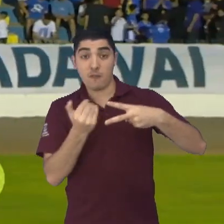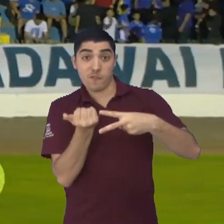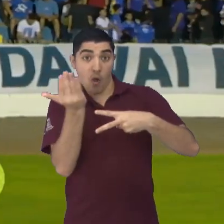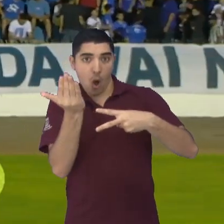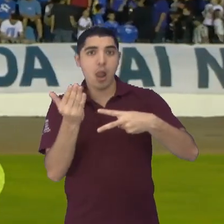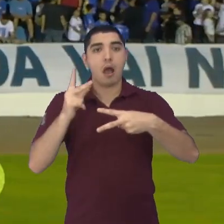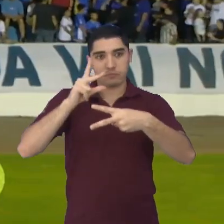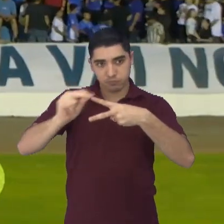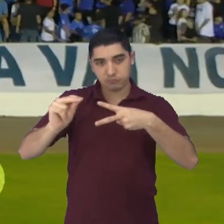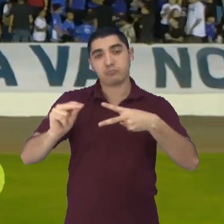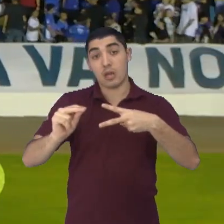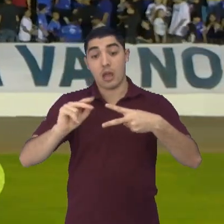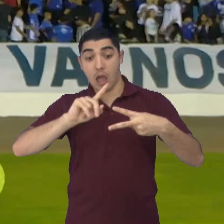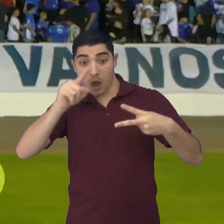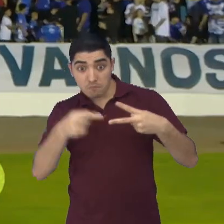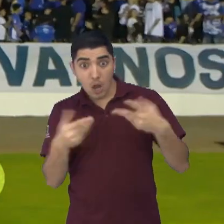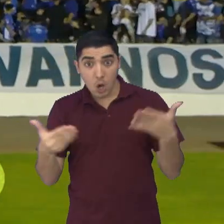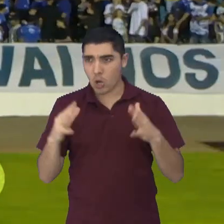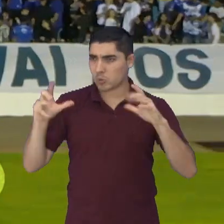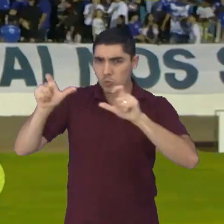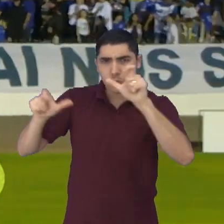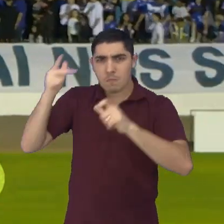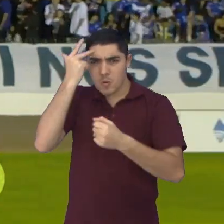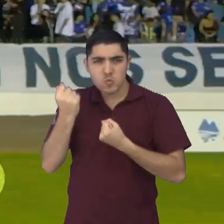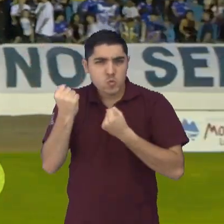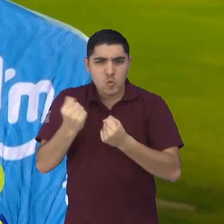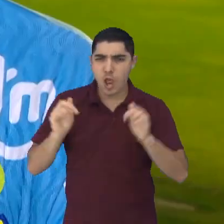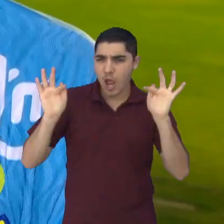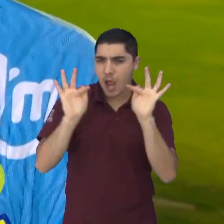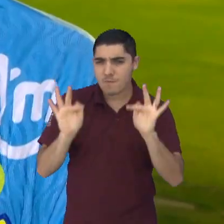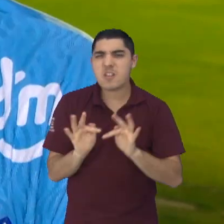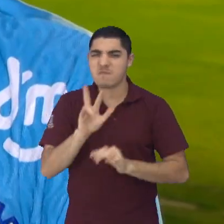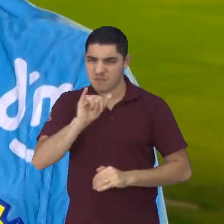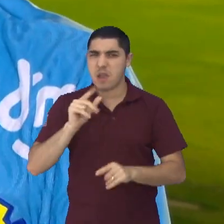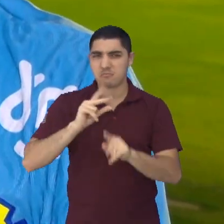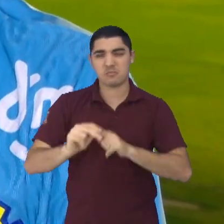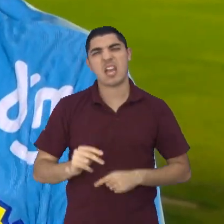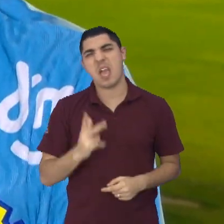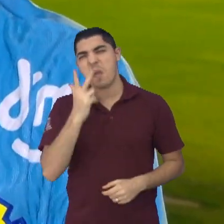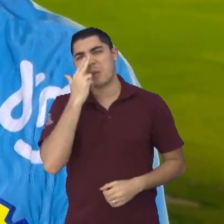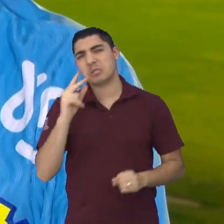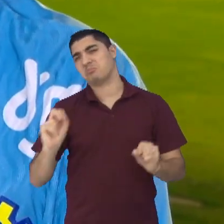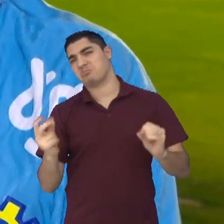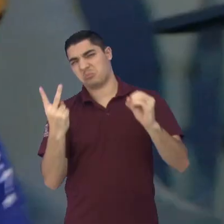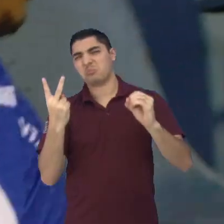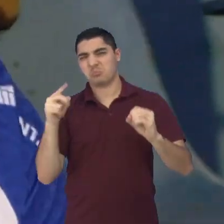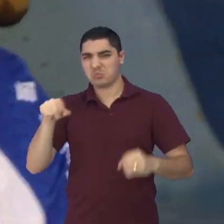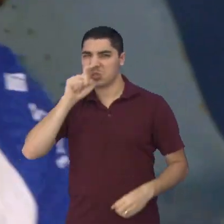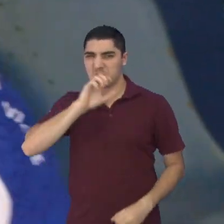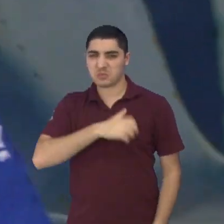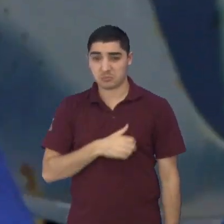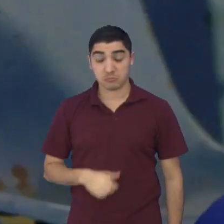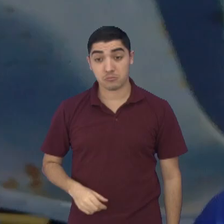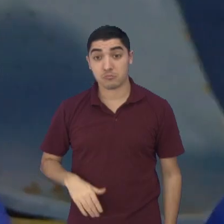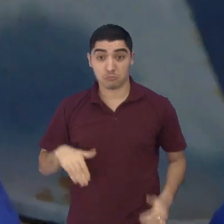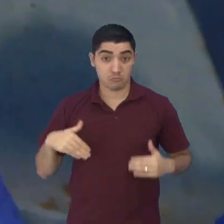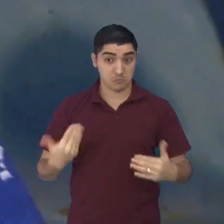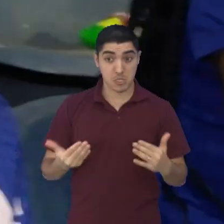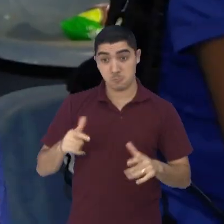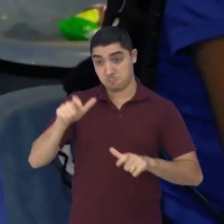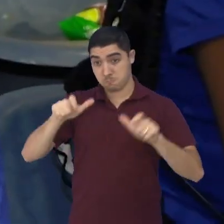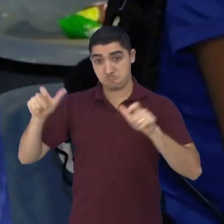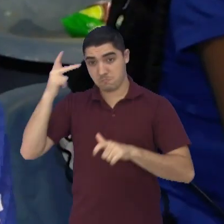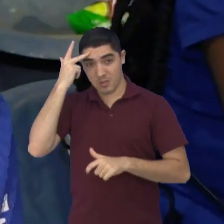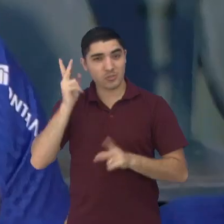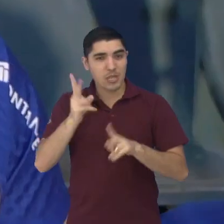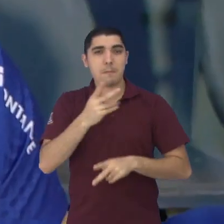Martins Pereira era de puro otimismo quanto à classificação. Eu acho que vai dar 2-0, São José. Otimismo que passa de